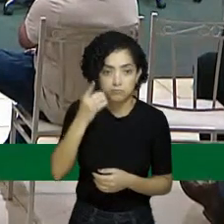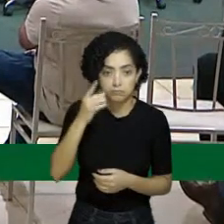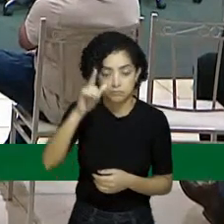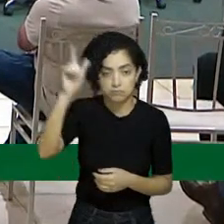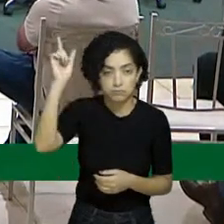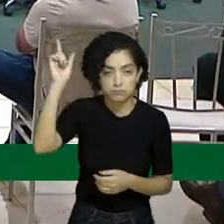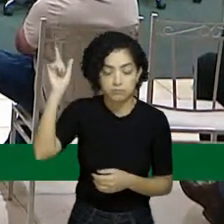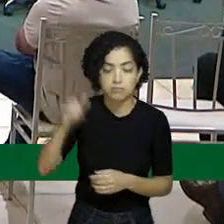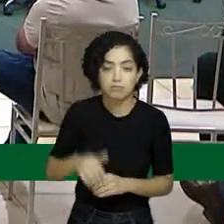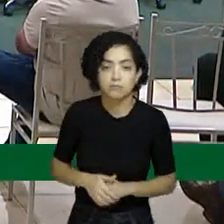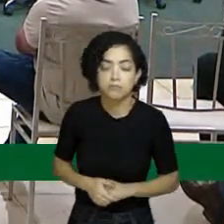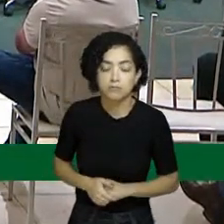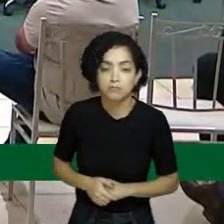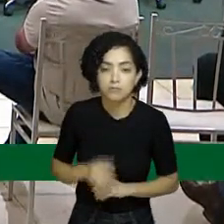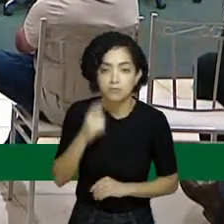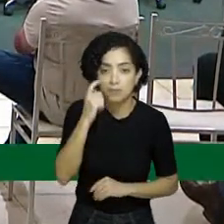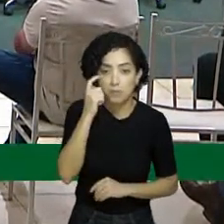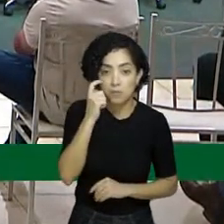Lima.